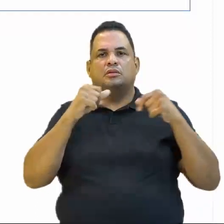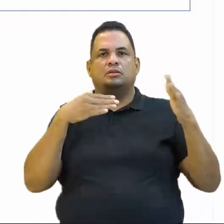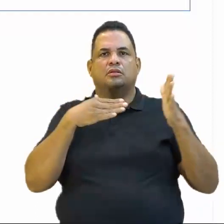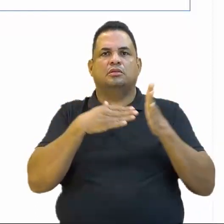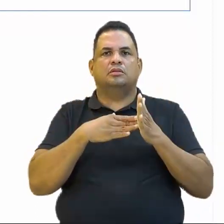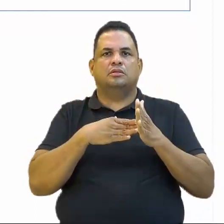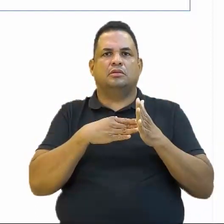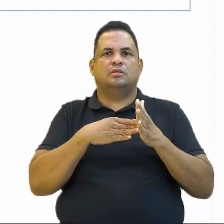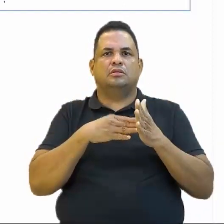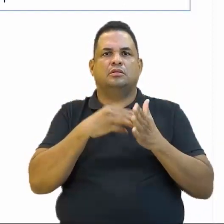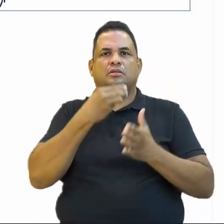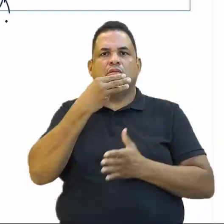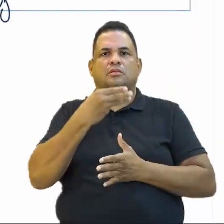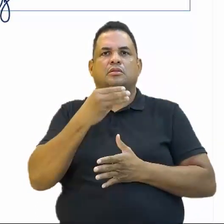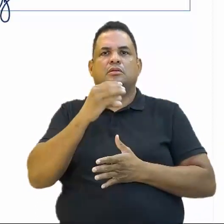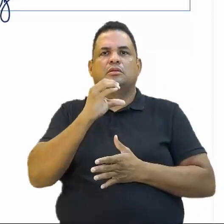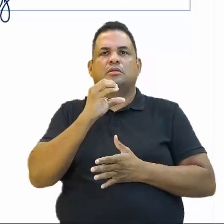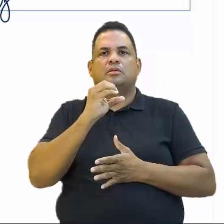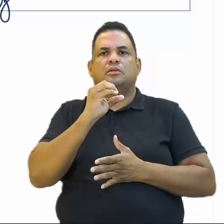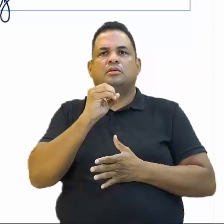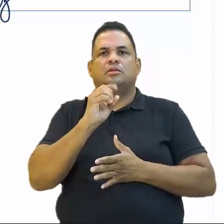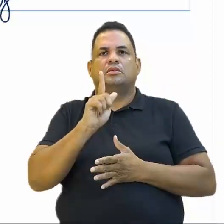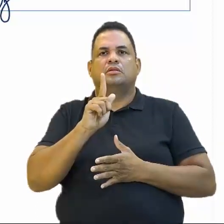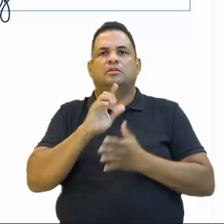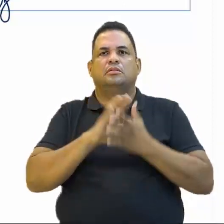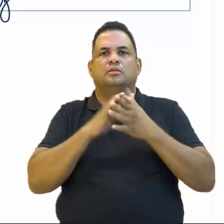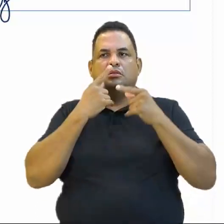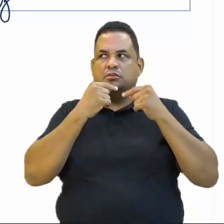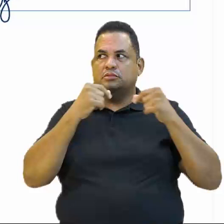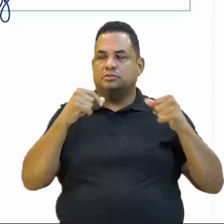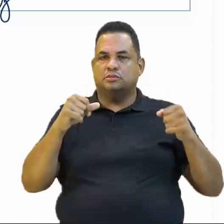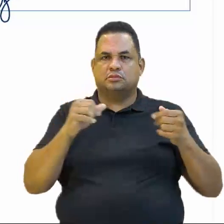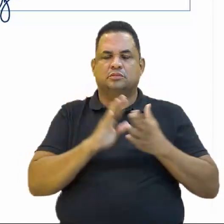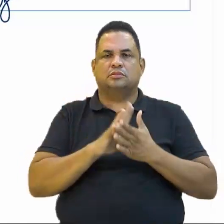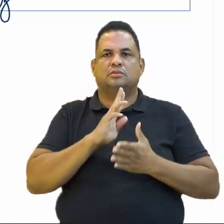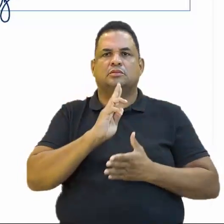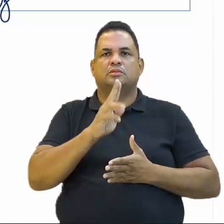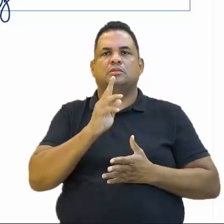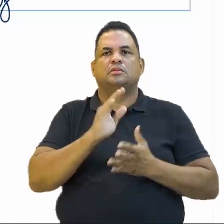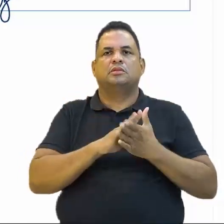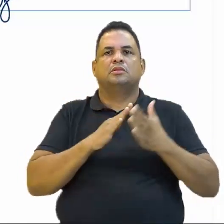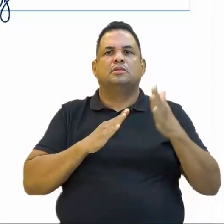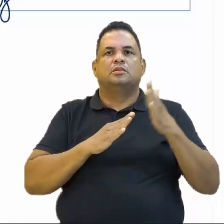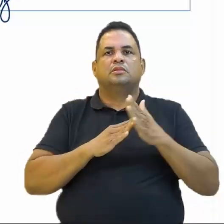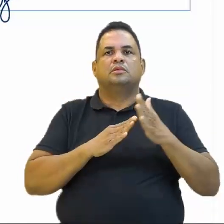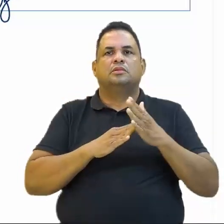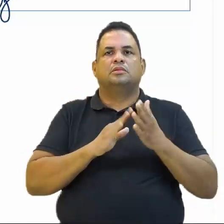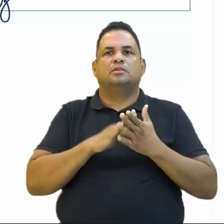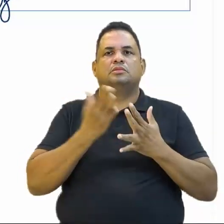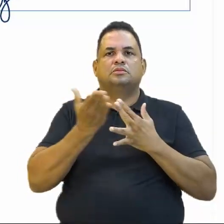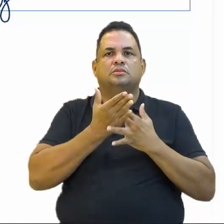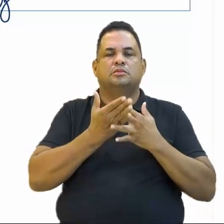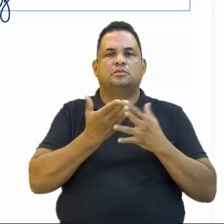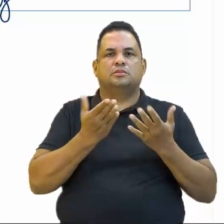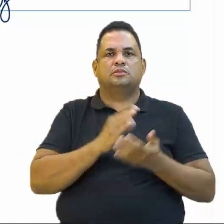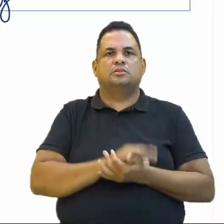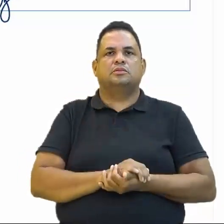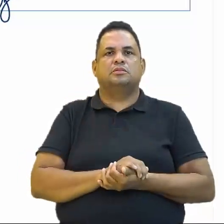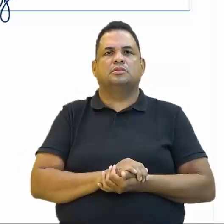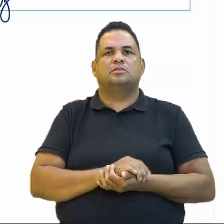a 30 gramas de sais, tá? Sempre no máximo nesse intervalo. Se for menor